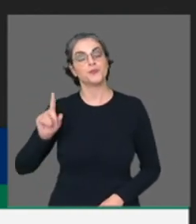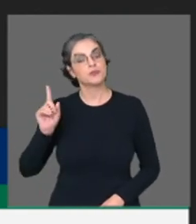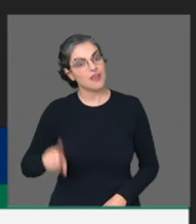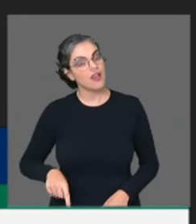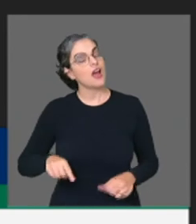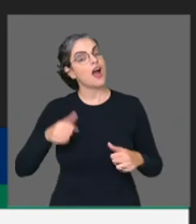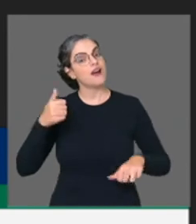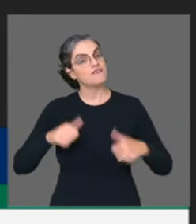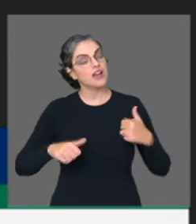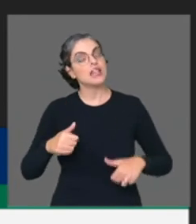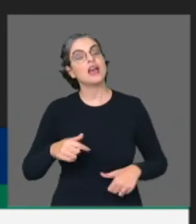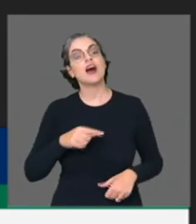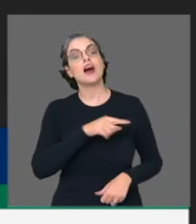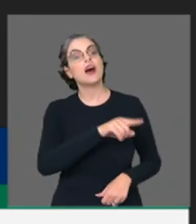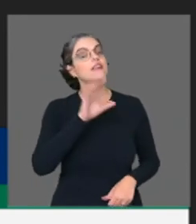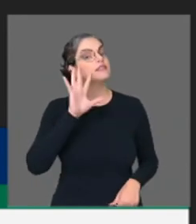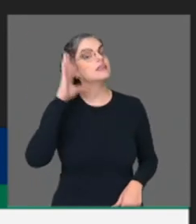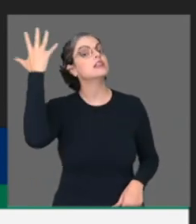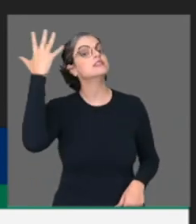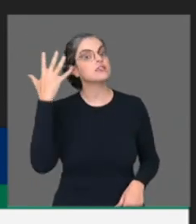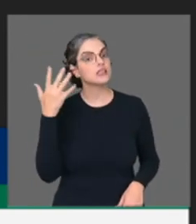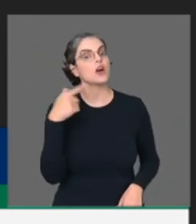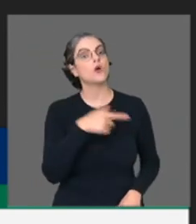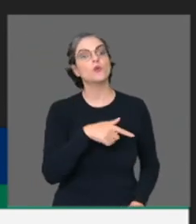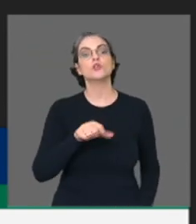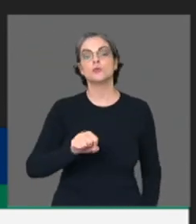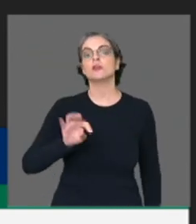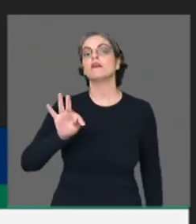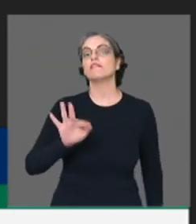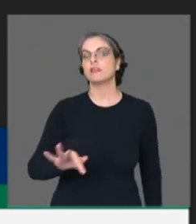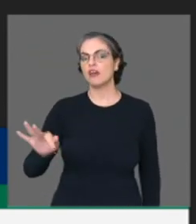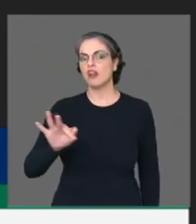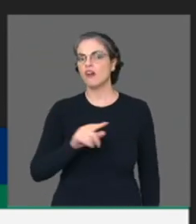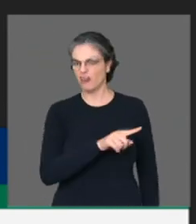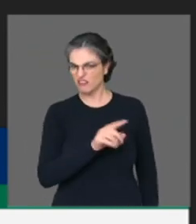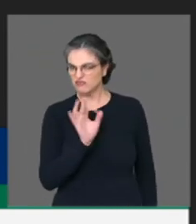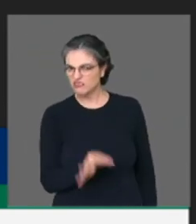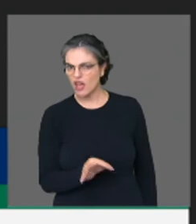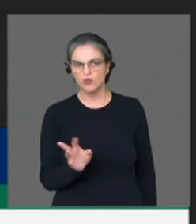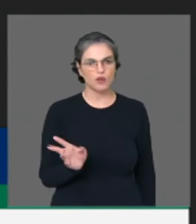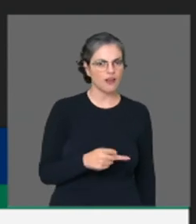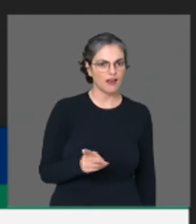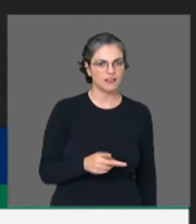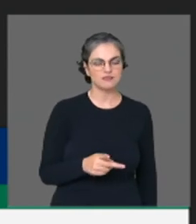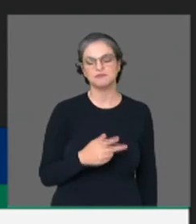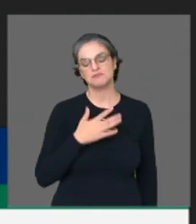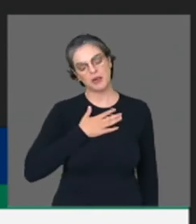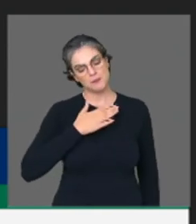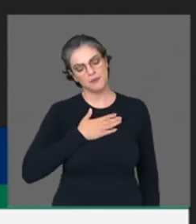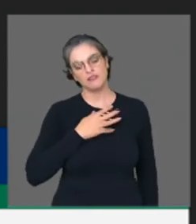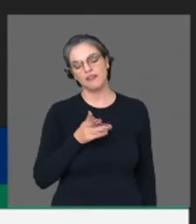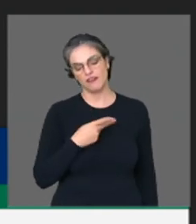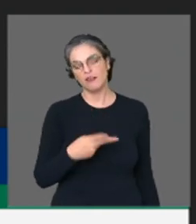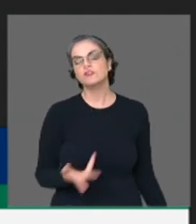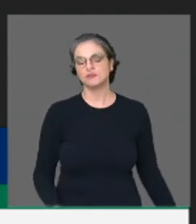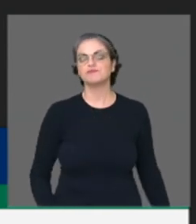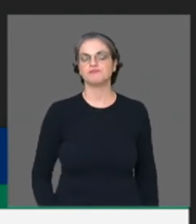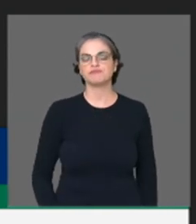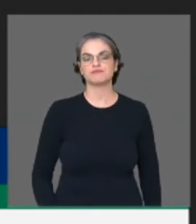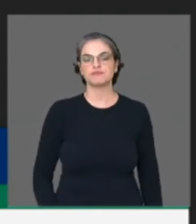do Supremo Tribunal foi correta ou não. E me parece que não.